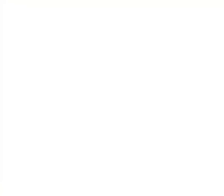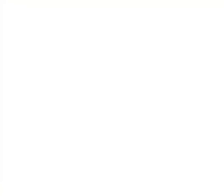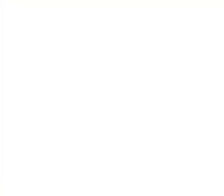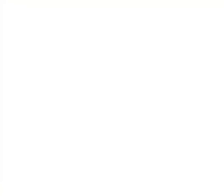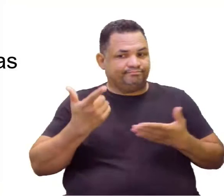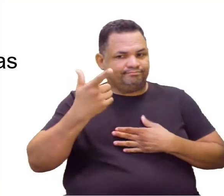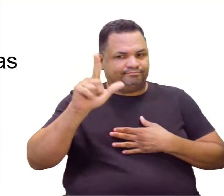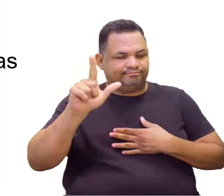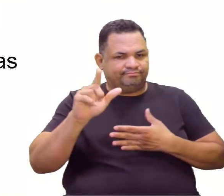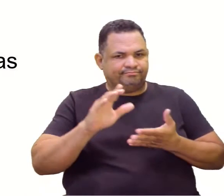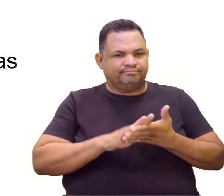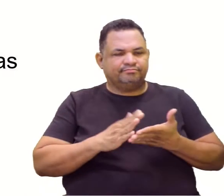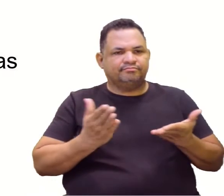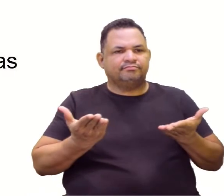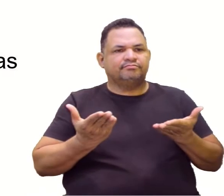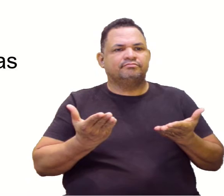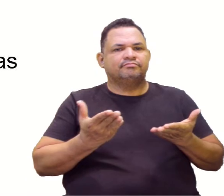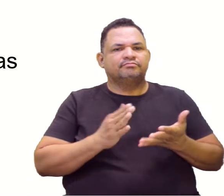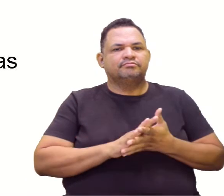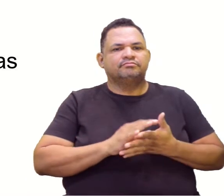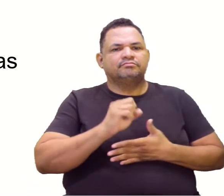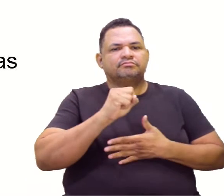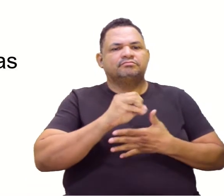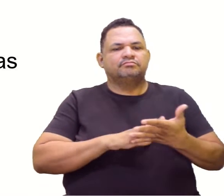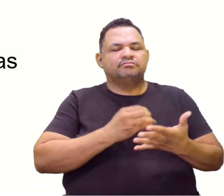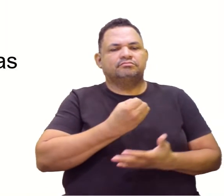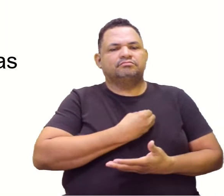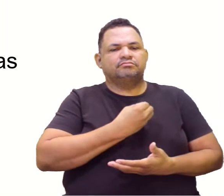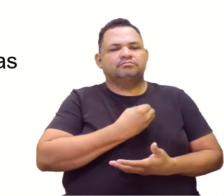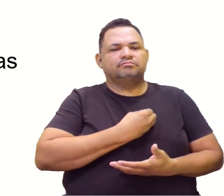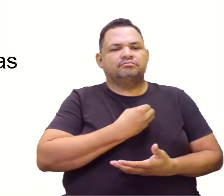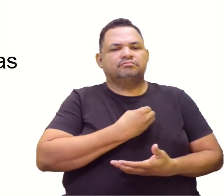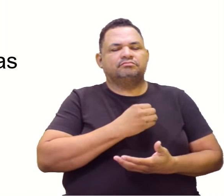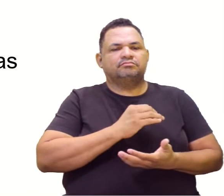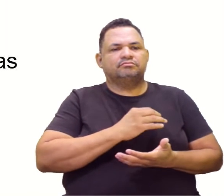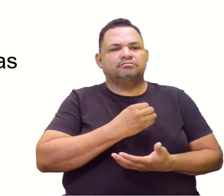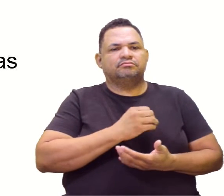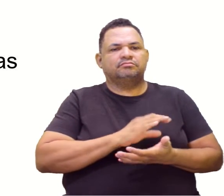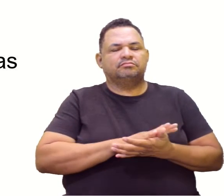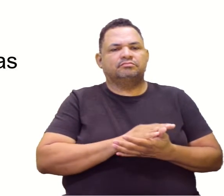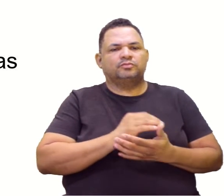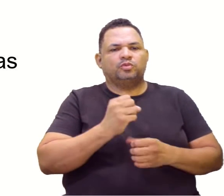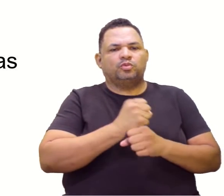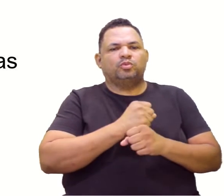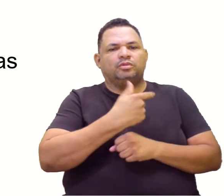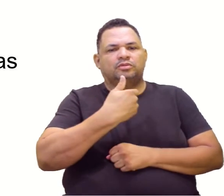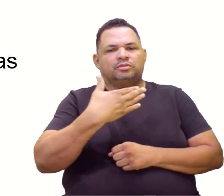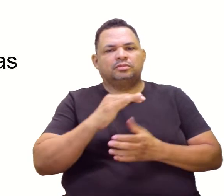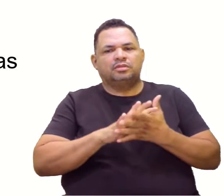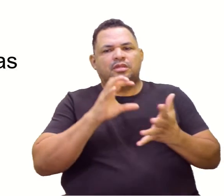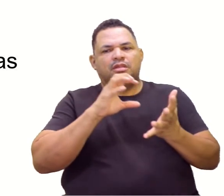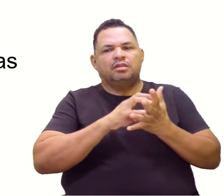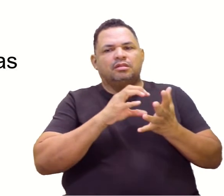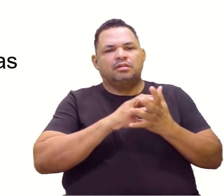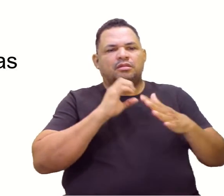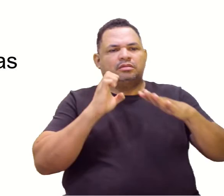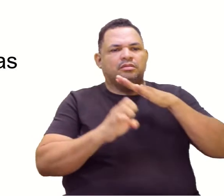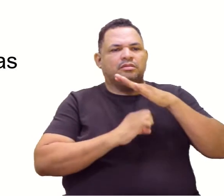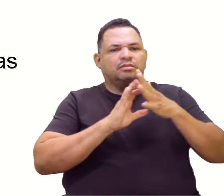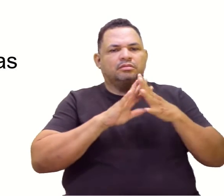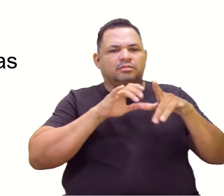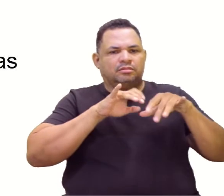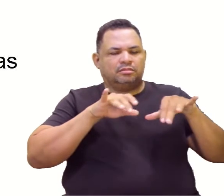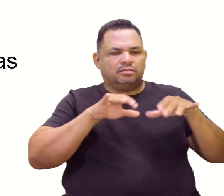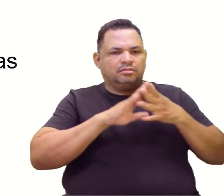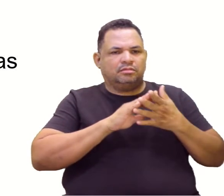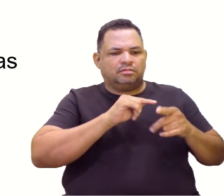olha lá. Então, a questão de 2013 da prova PPL. Bom, a logomarca de uma empresa de computação é um